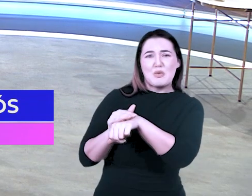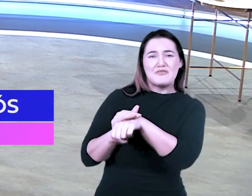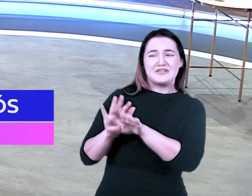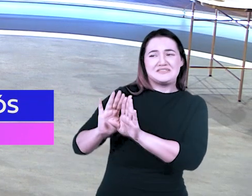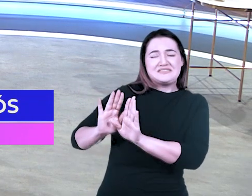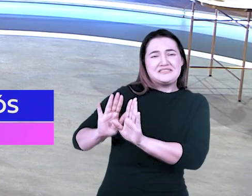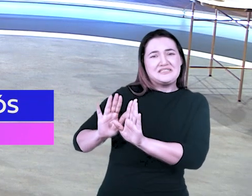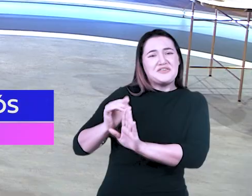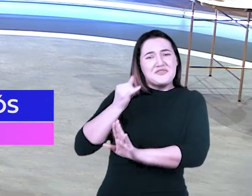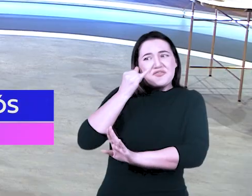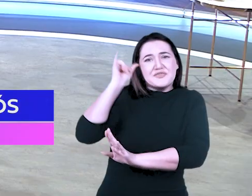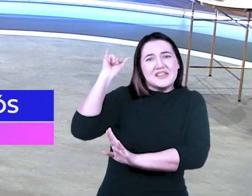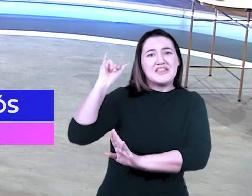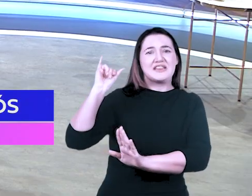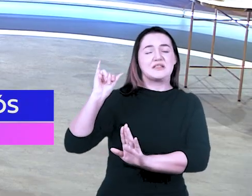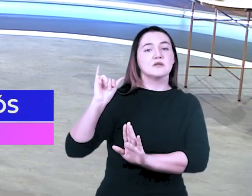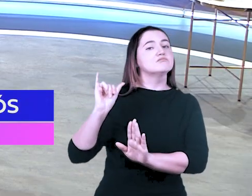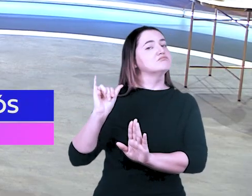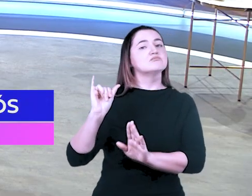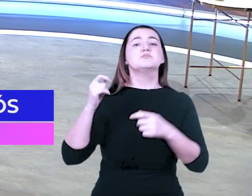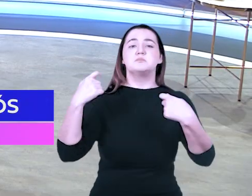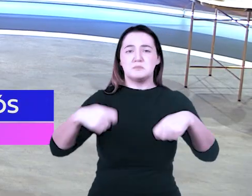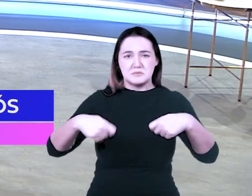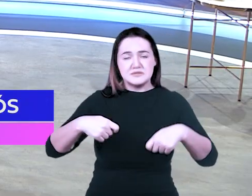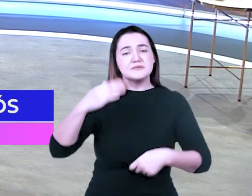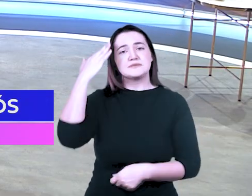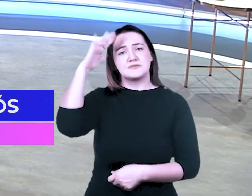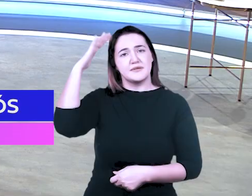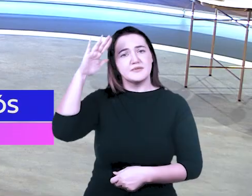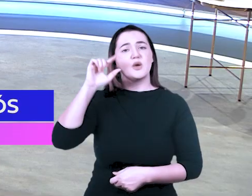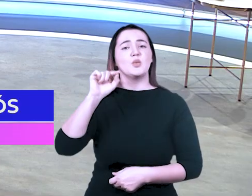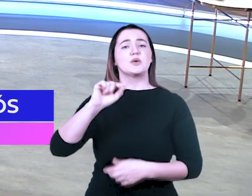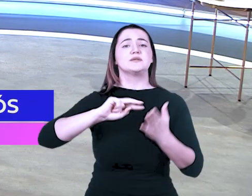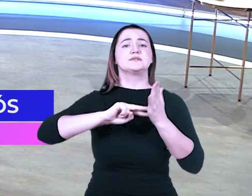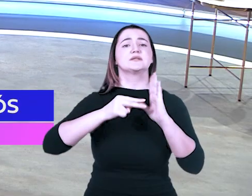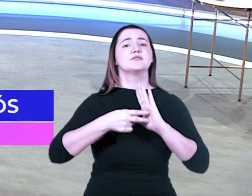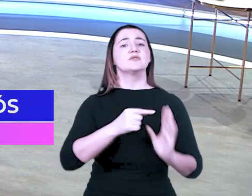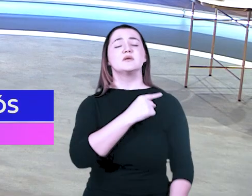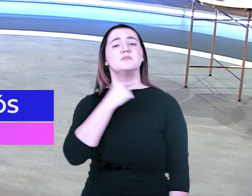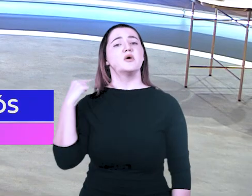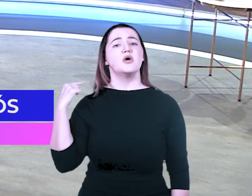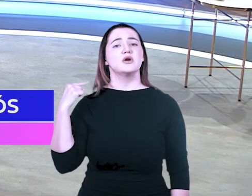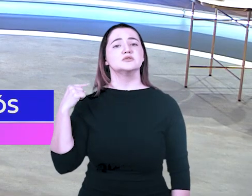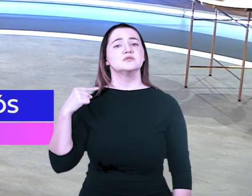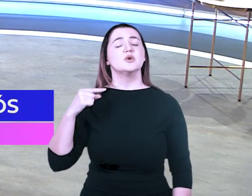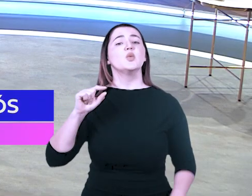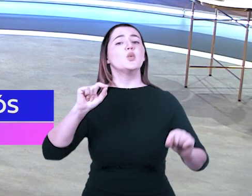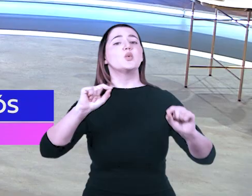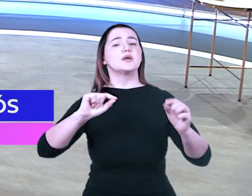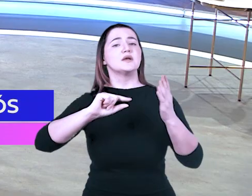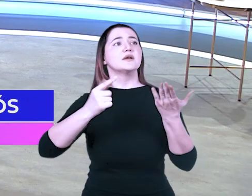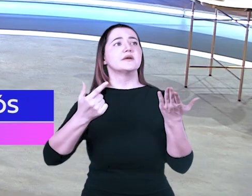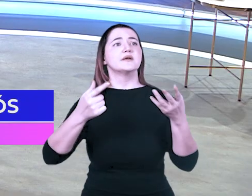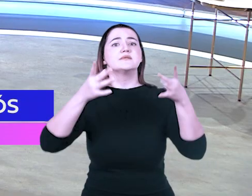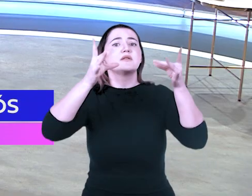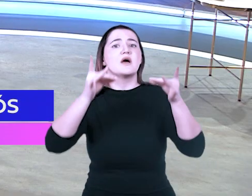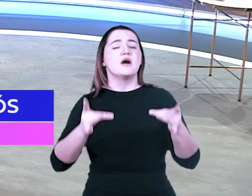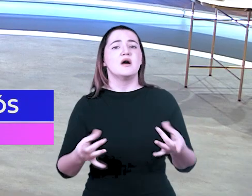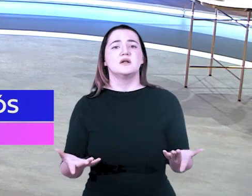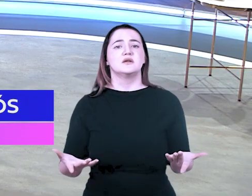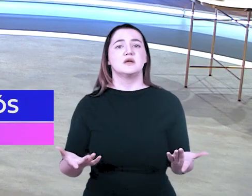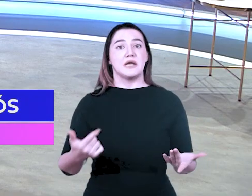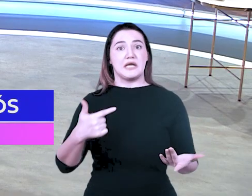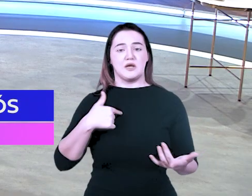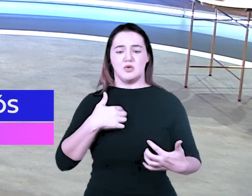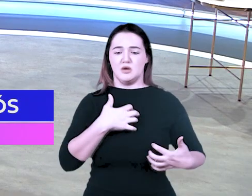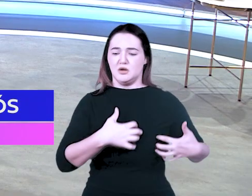incomoda, precisamos lidar com ele, porque se eu não lidar, se eu não estudar da maneira correta, vou